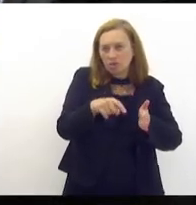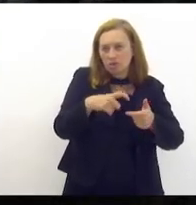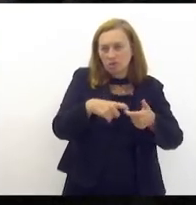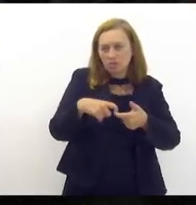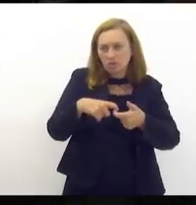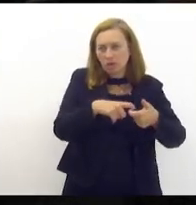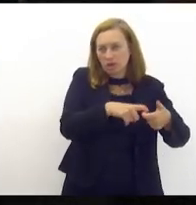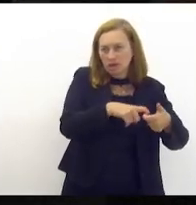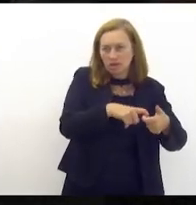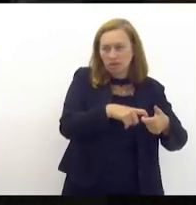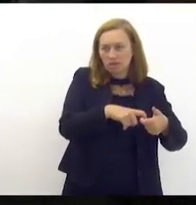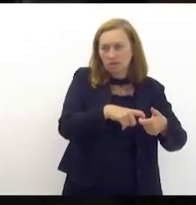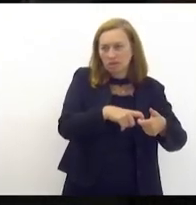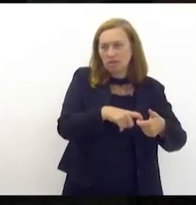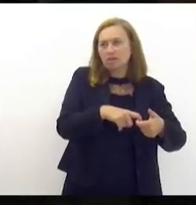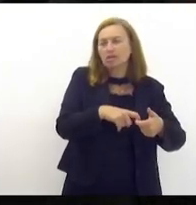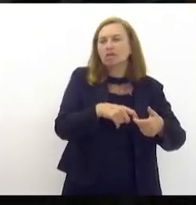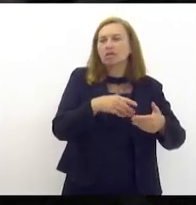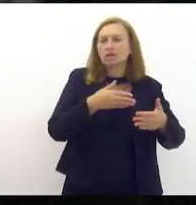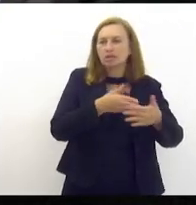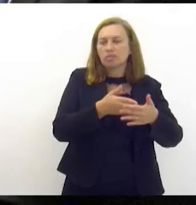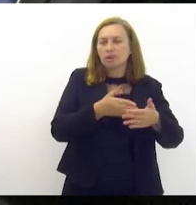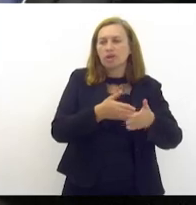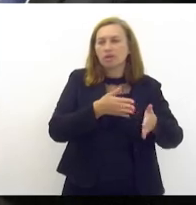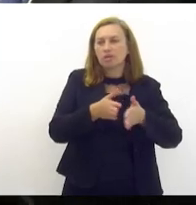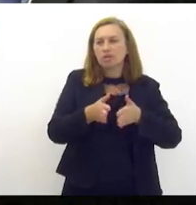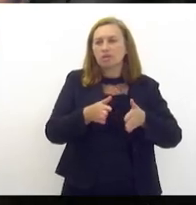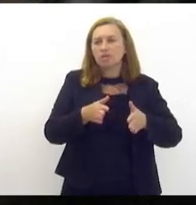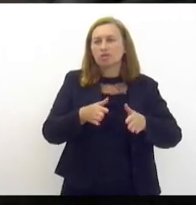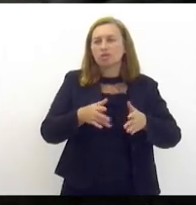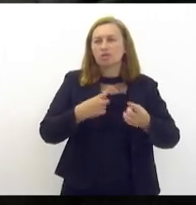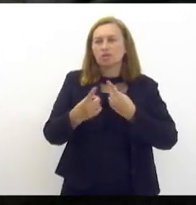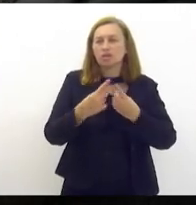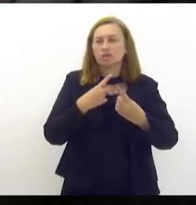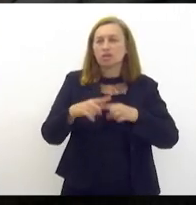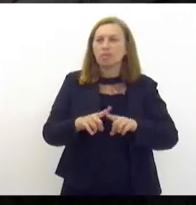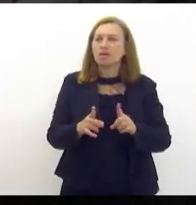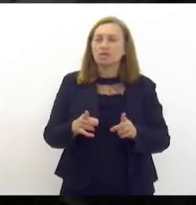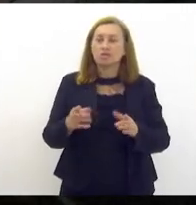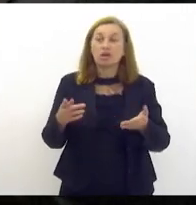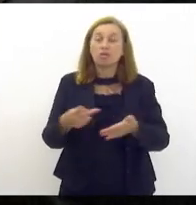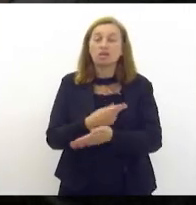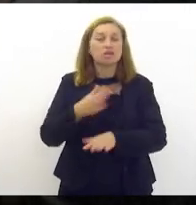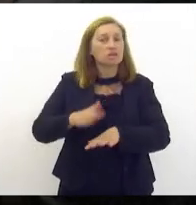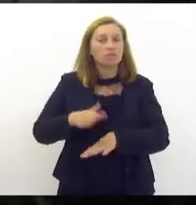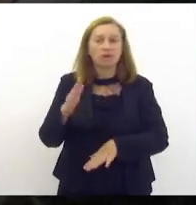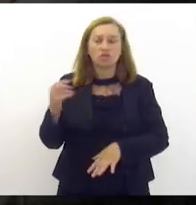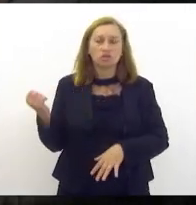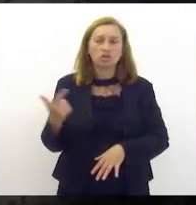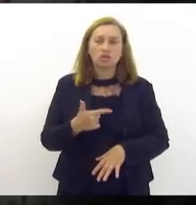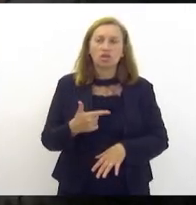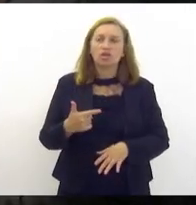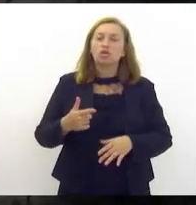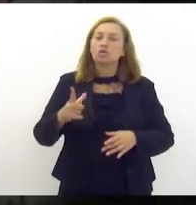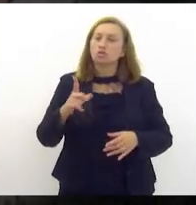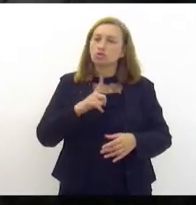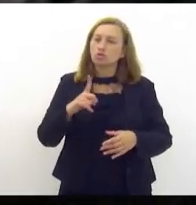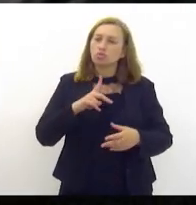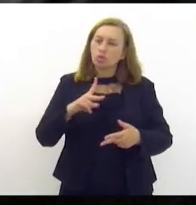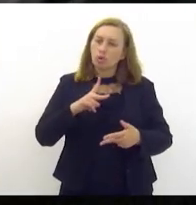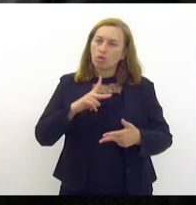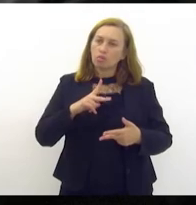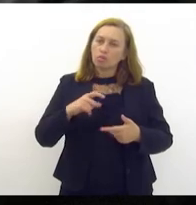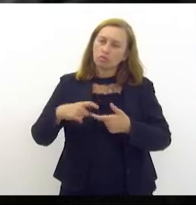Que atrapalham o trânsito. Mas o que acontece vai além disso. os próprios carros que são rebocados nas